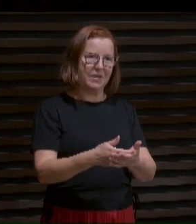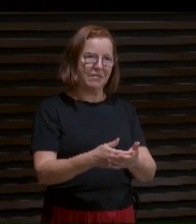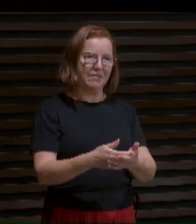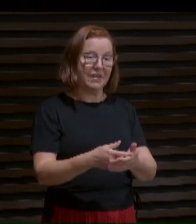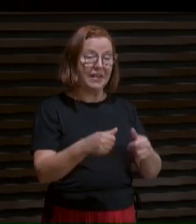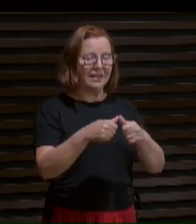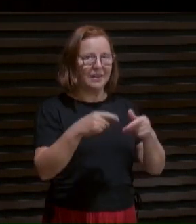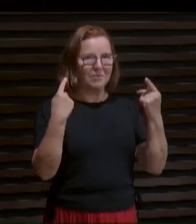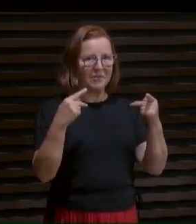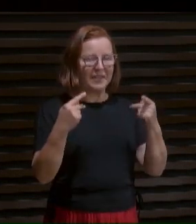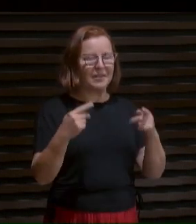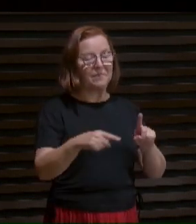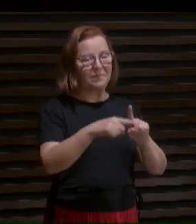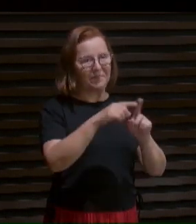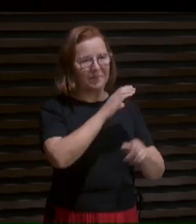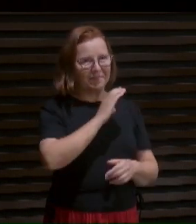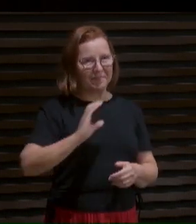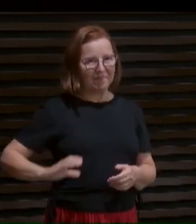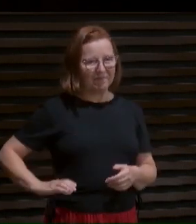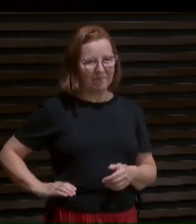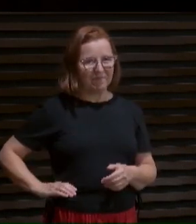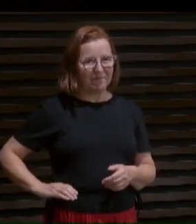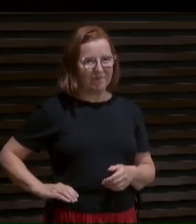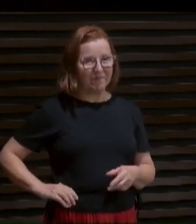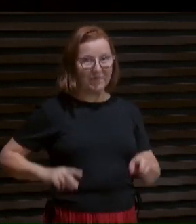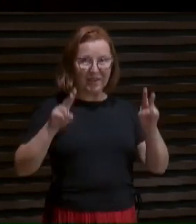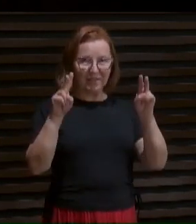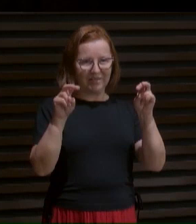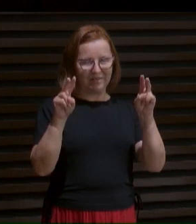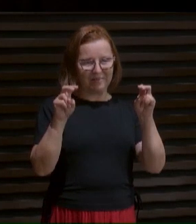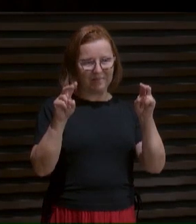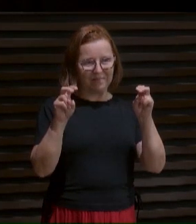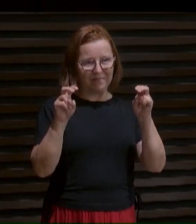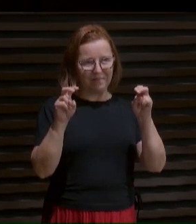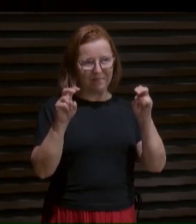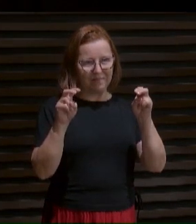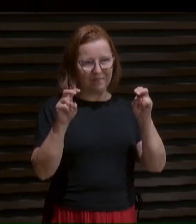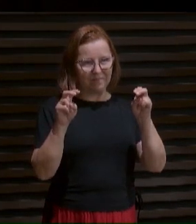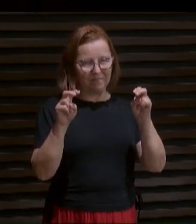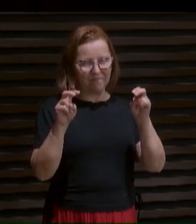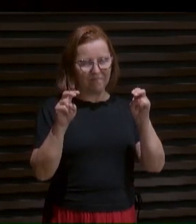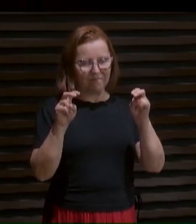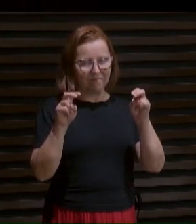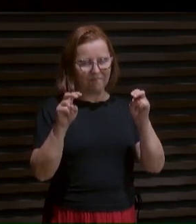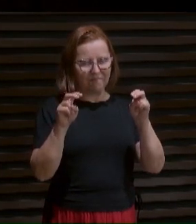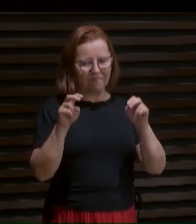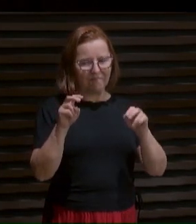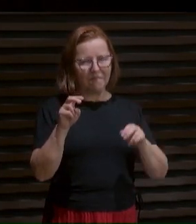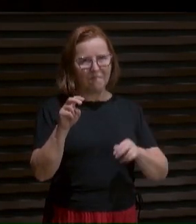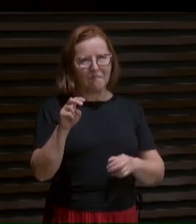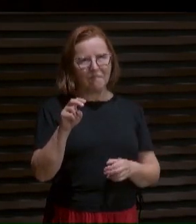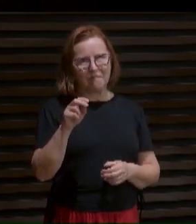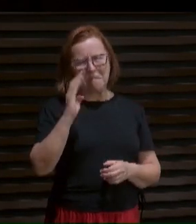A cruz de Cristo é o assunto dos assuntos de todo